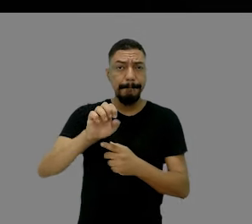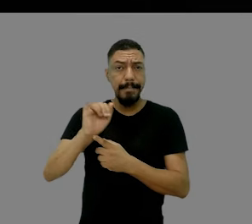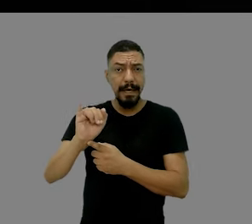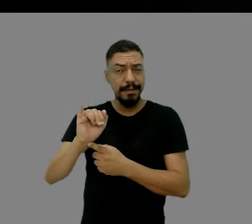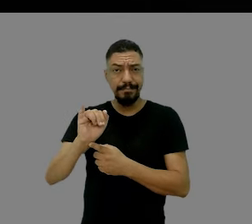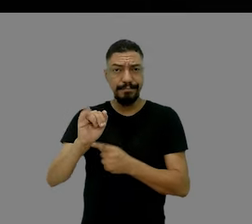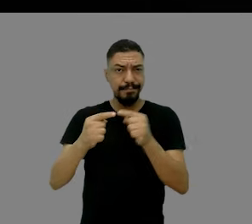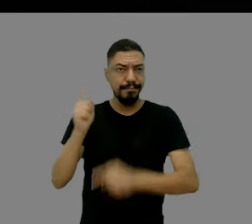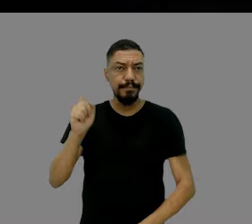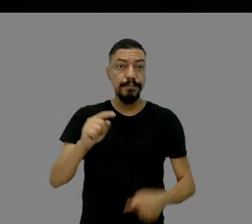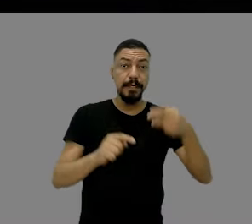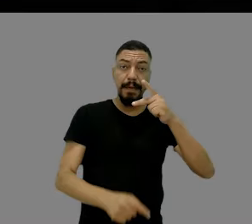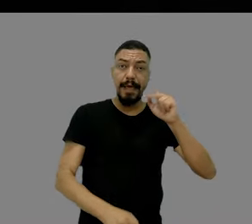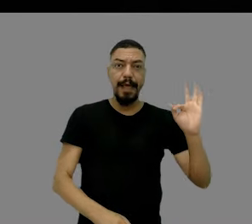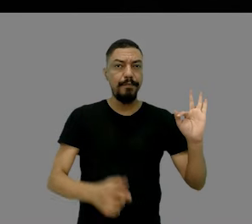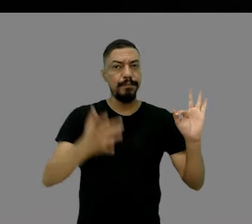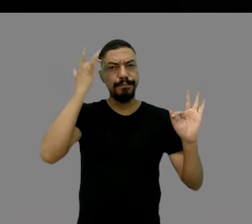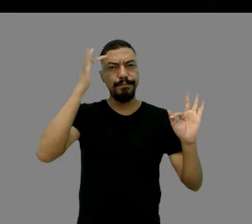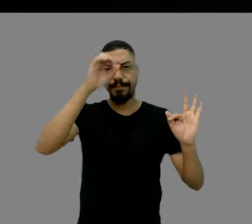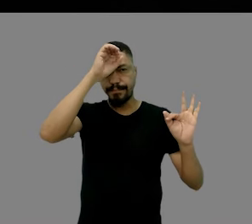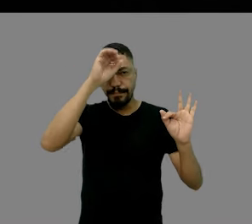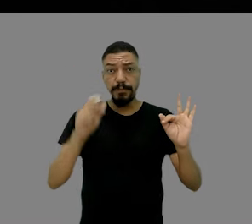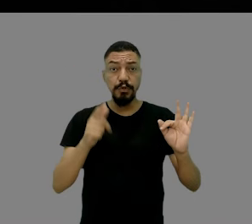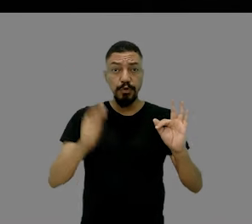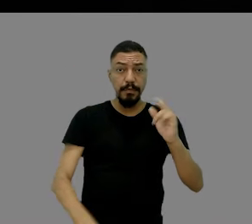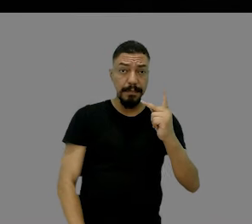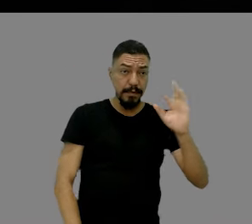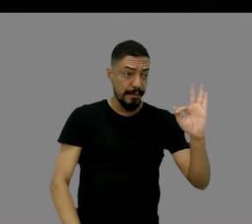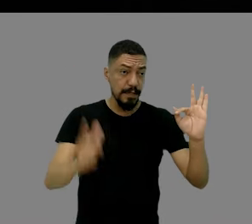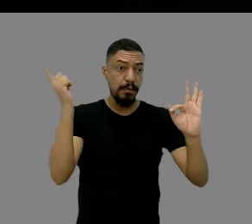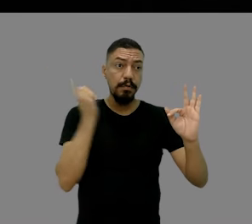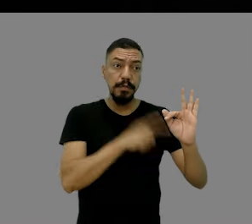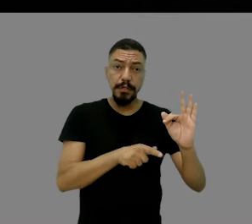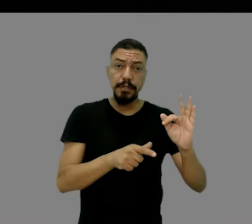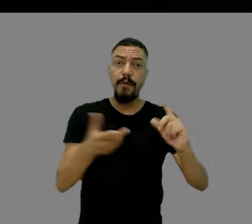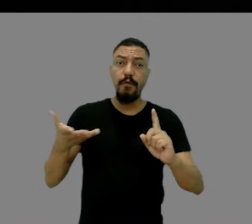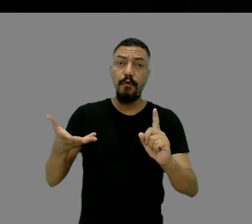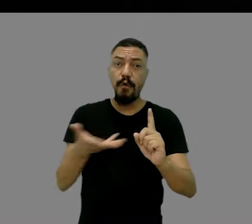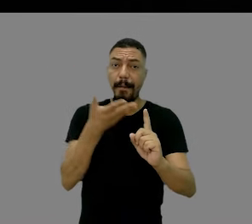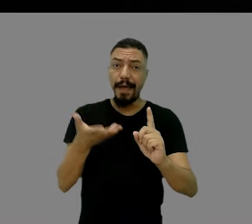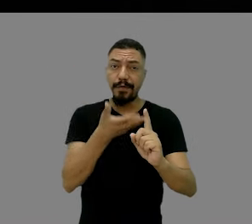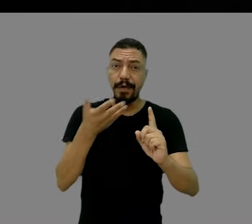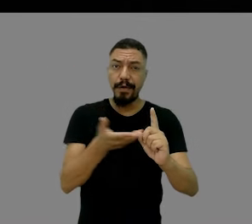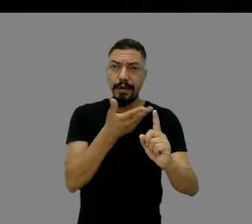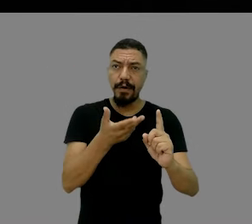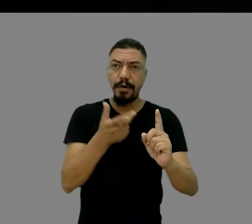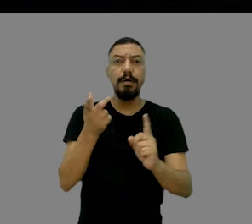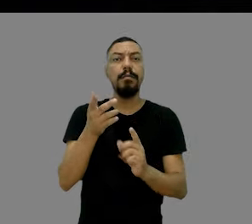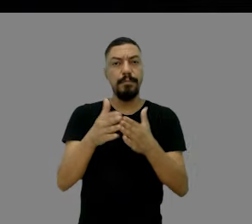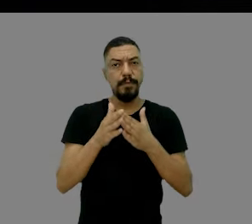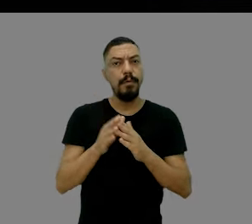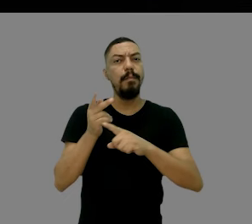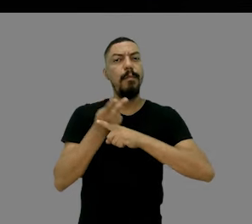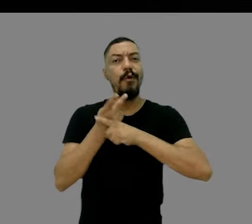receberam fomento, contador, pelo amor de Deus, porque aí depois isso é o barato que sai caro, sabe? Muita gente na